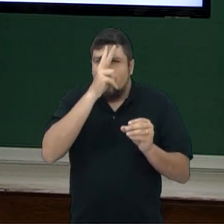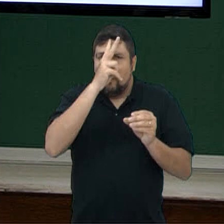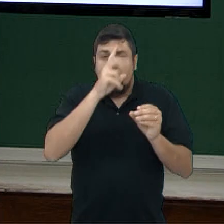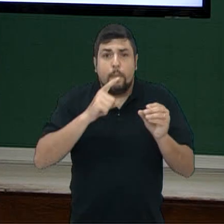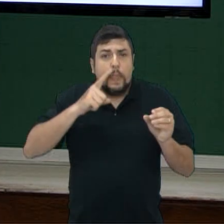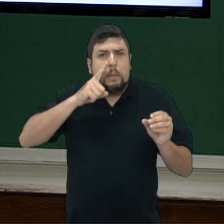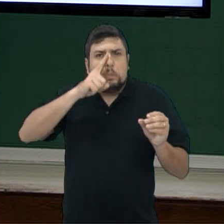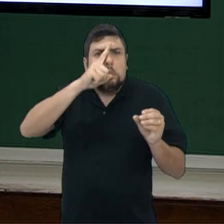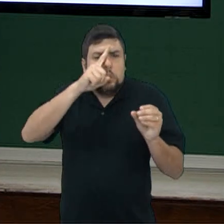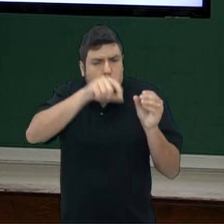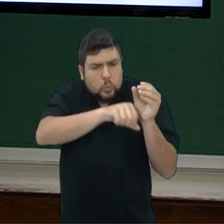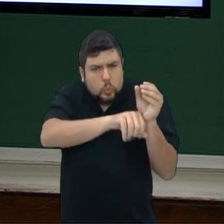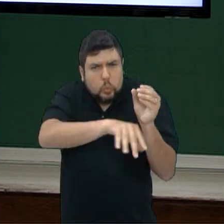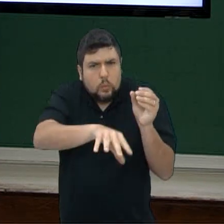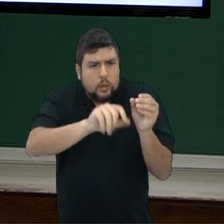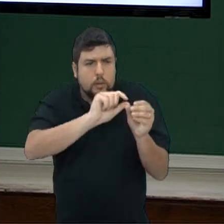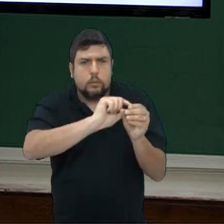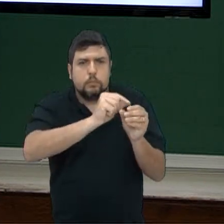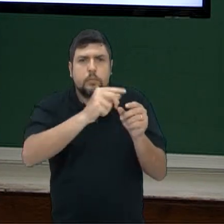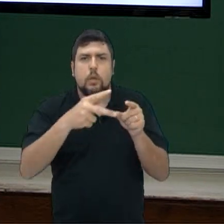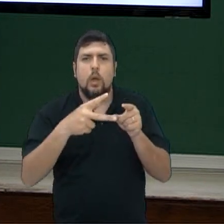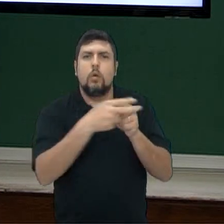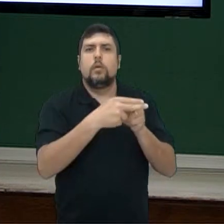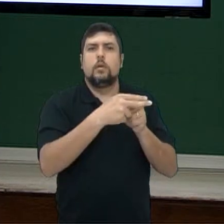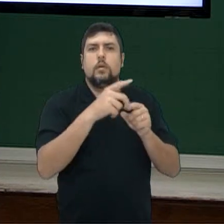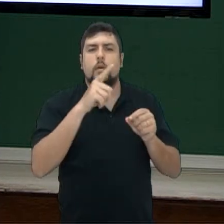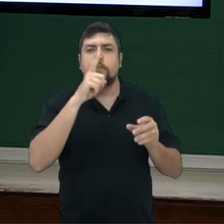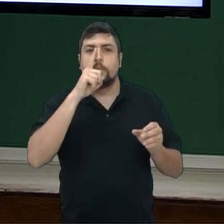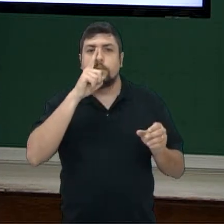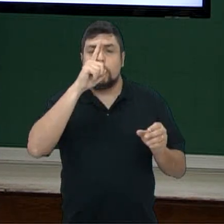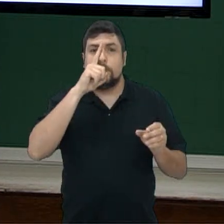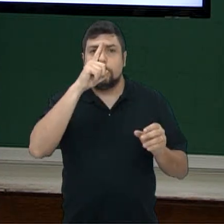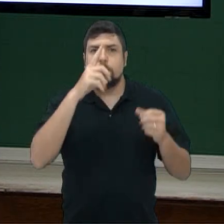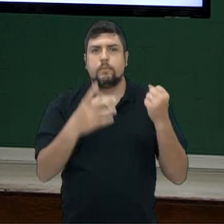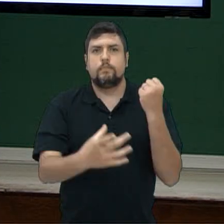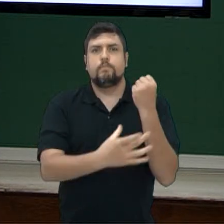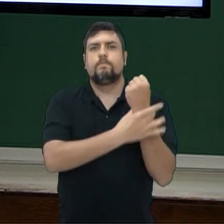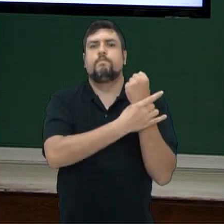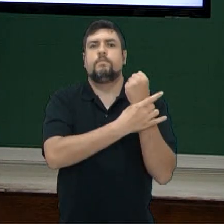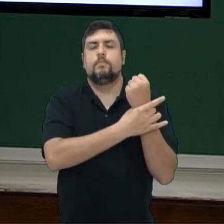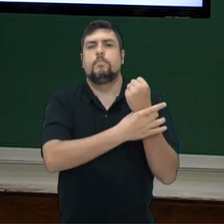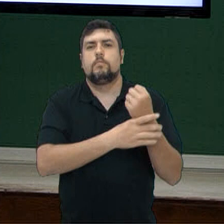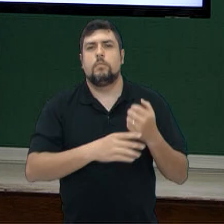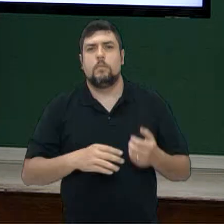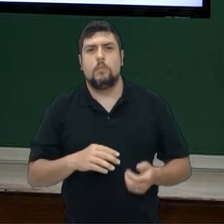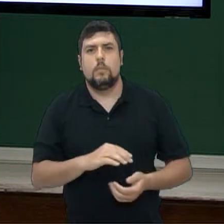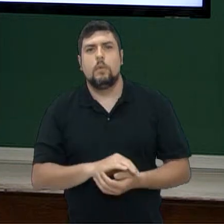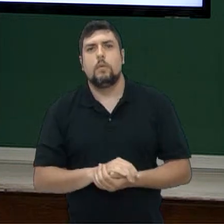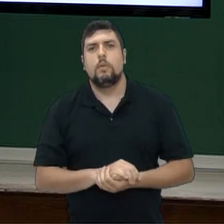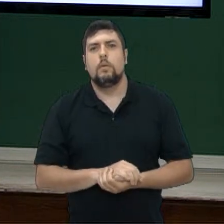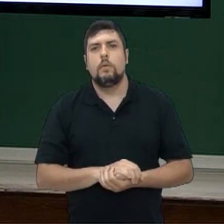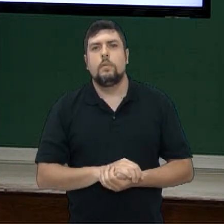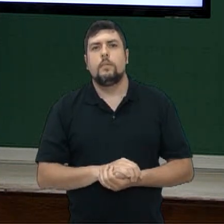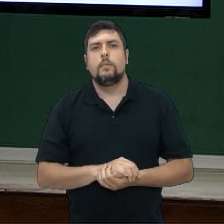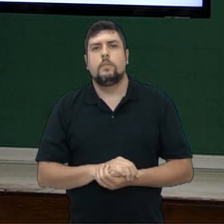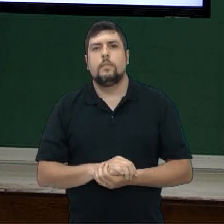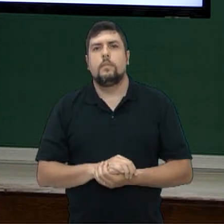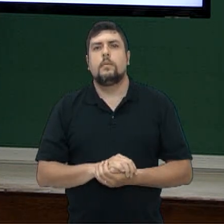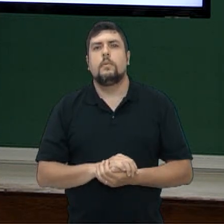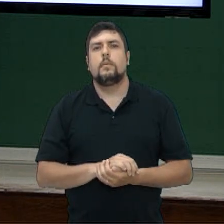vai interromper ali, porque periga até acontecer um acidente ali, pegar fogo e tal, né. Então,